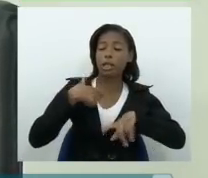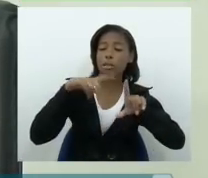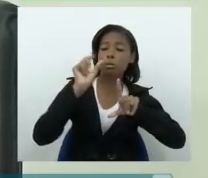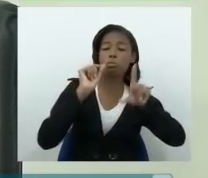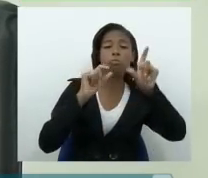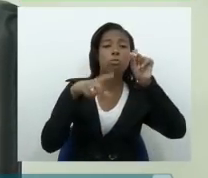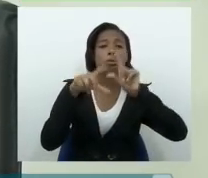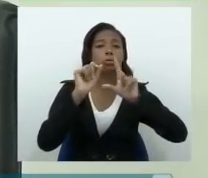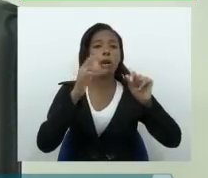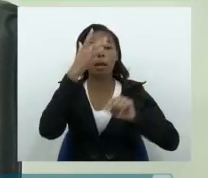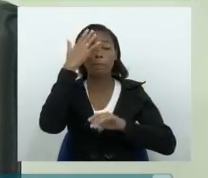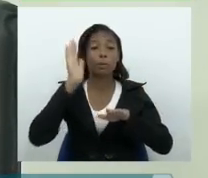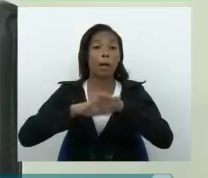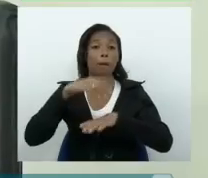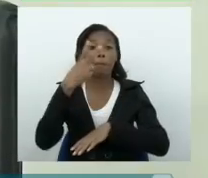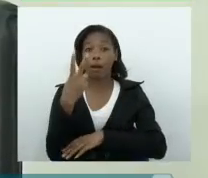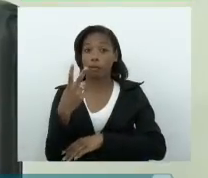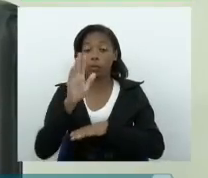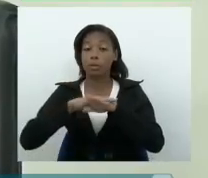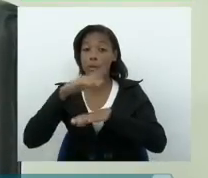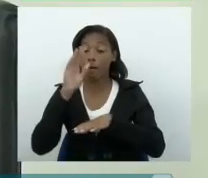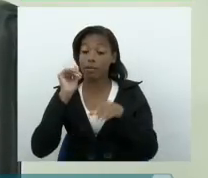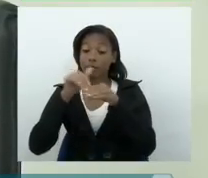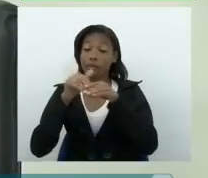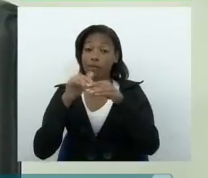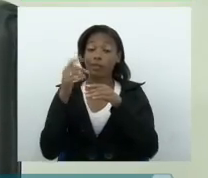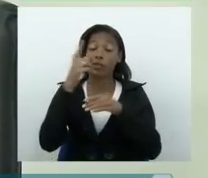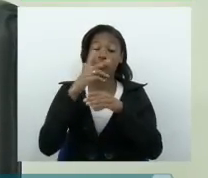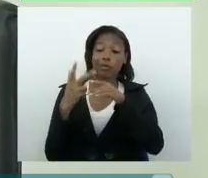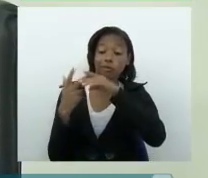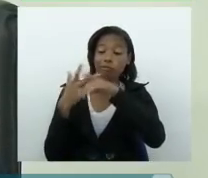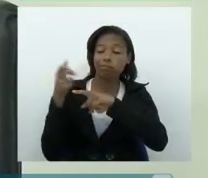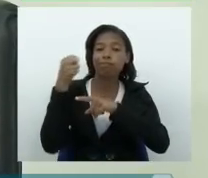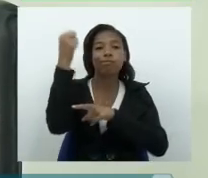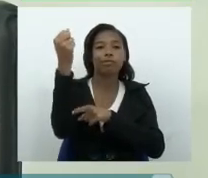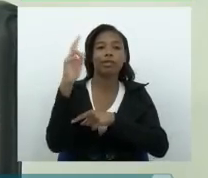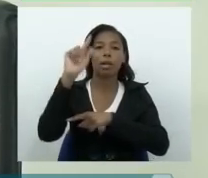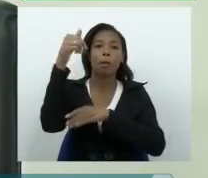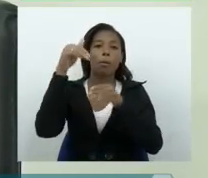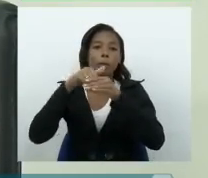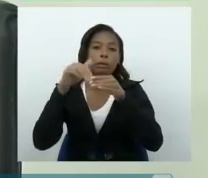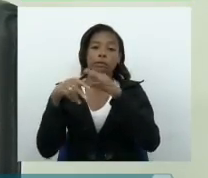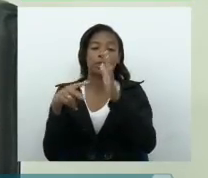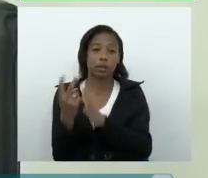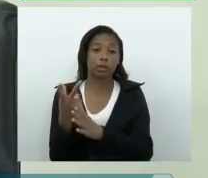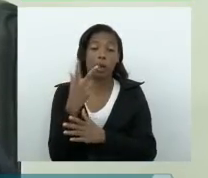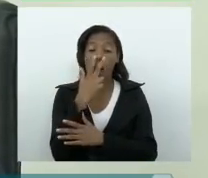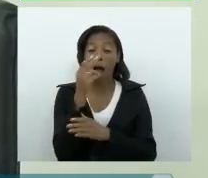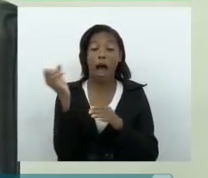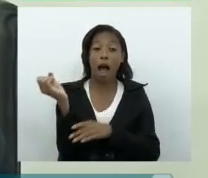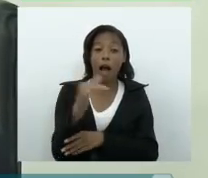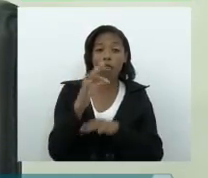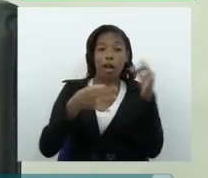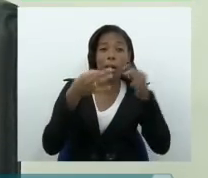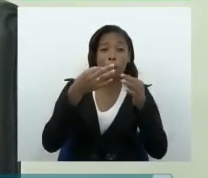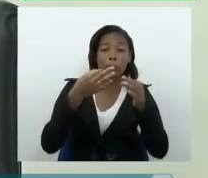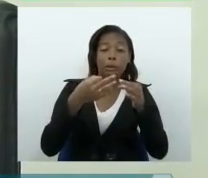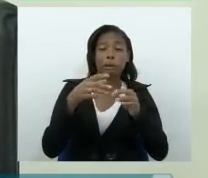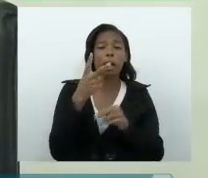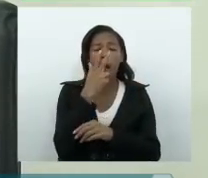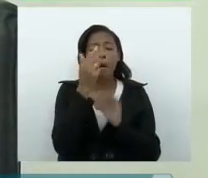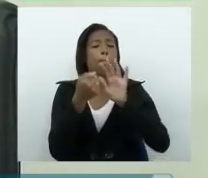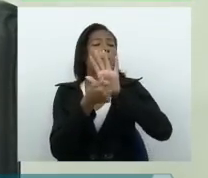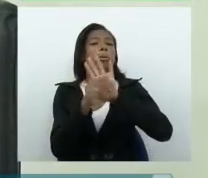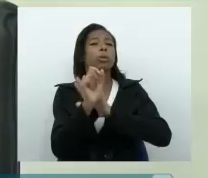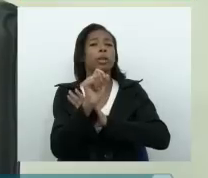os dois mais votados, aqueles que foram para o segundo turno. Então, a nova política prega que realmente o voto